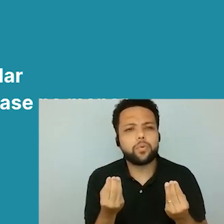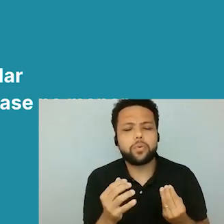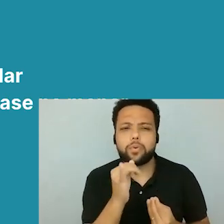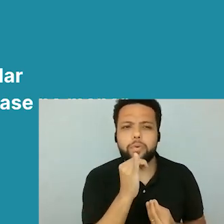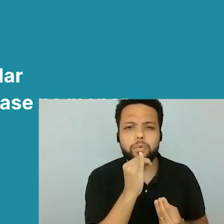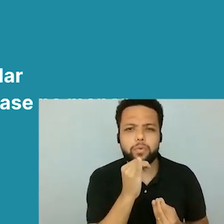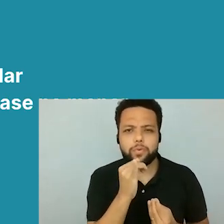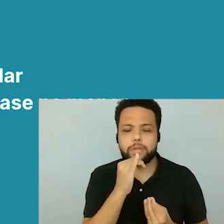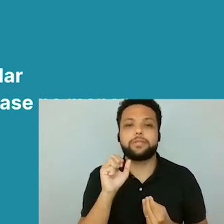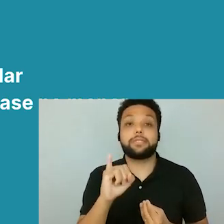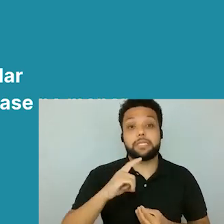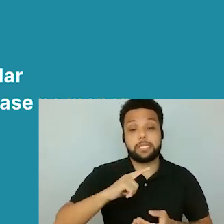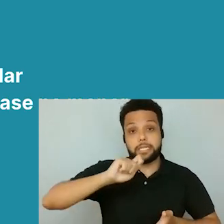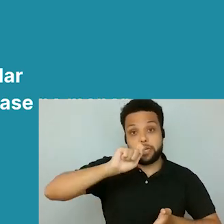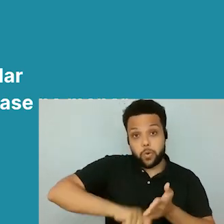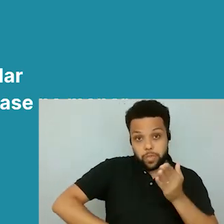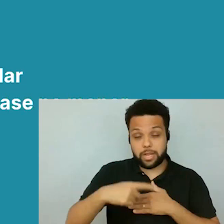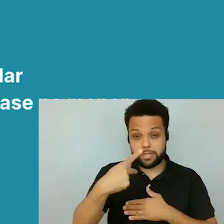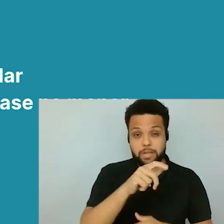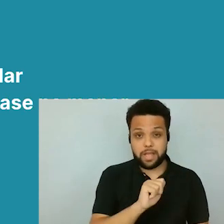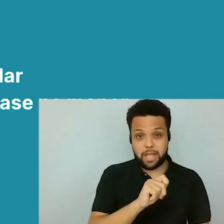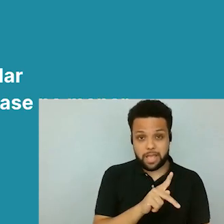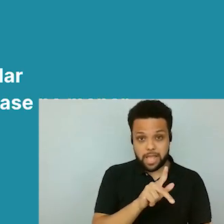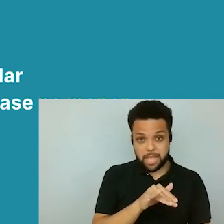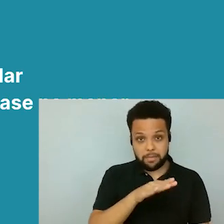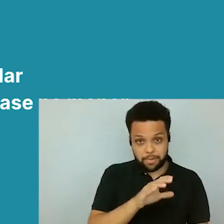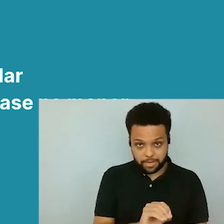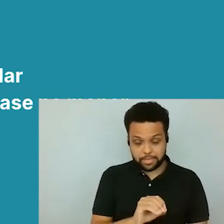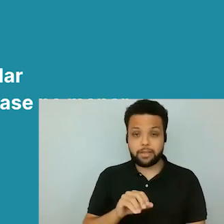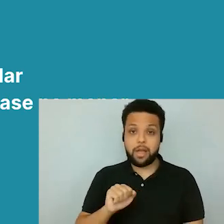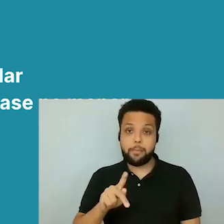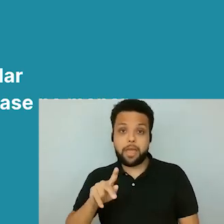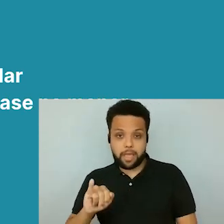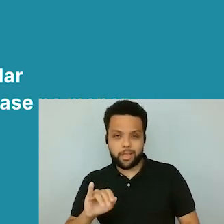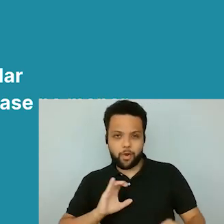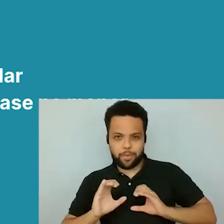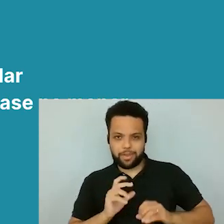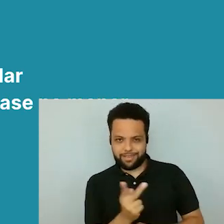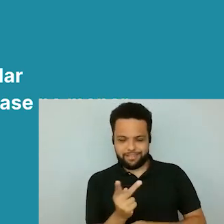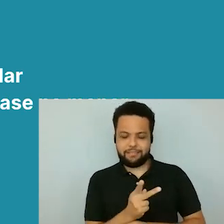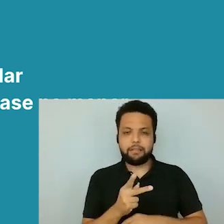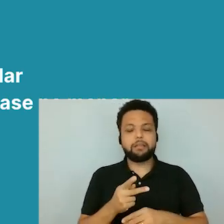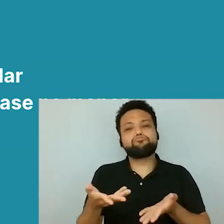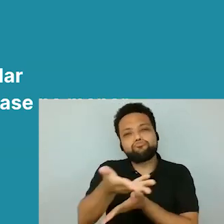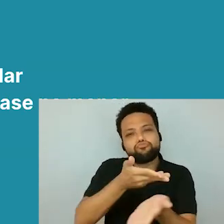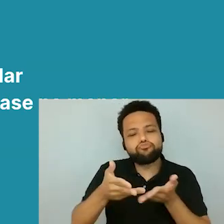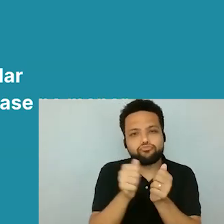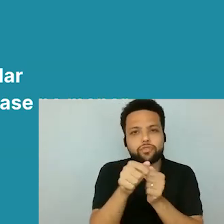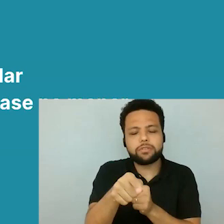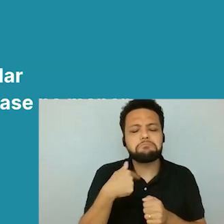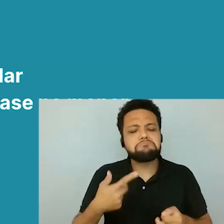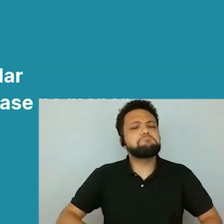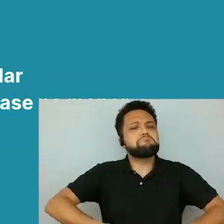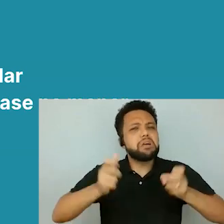se existe um contrato entre a sua aplicação e as APIs que se comunicam com você, e de repente alguma coisa diferente, muito diferente desse